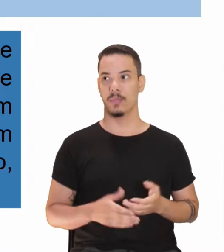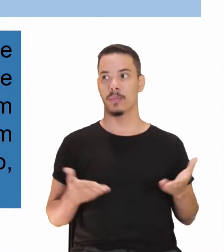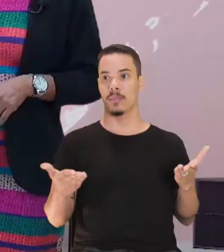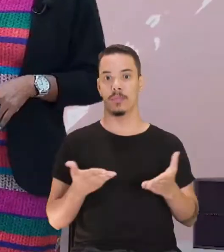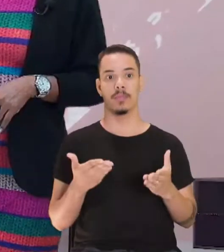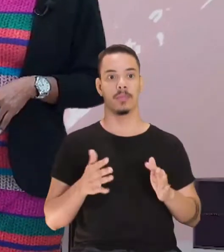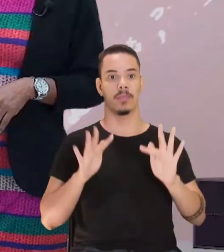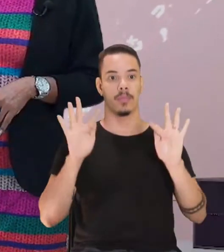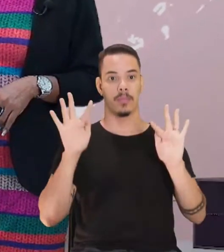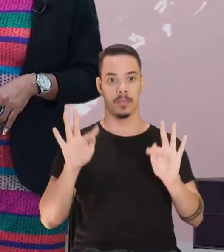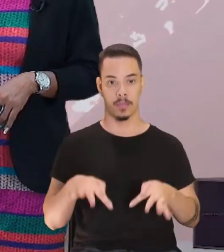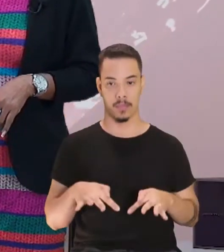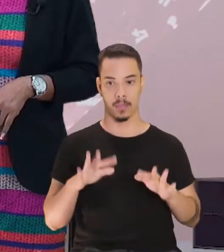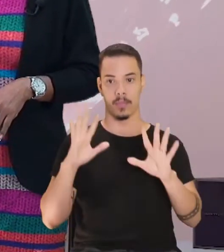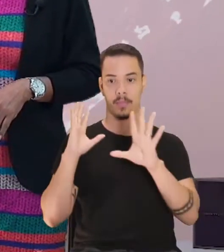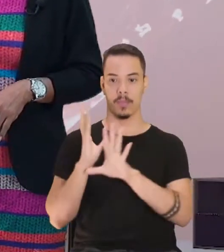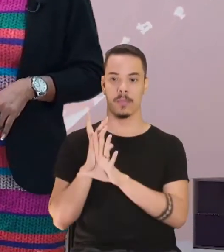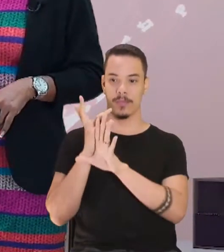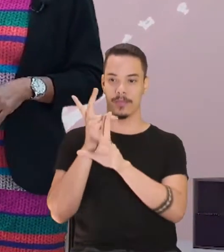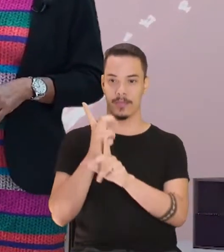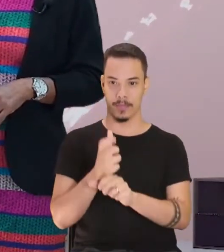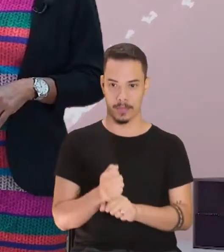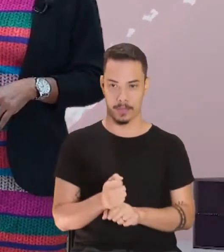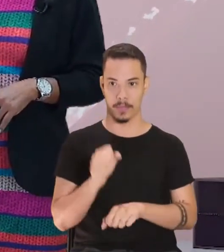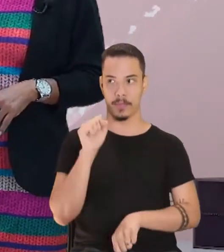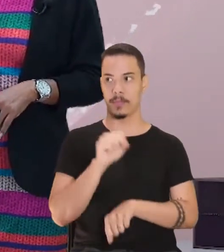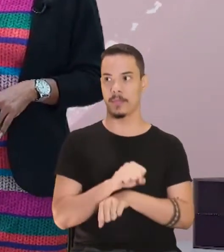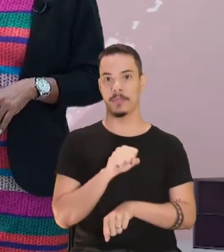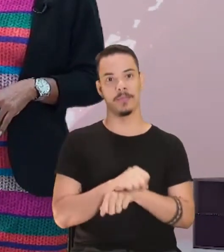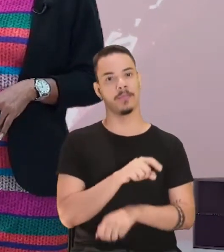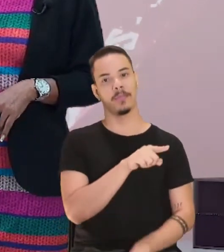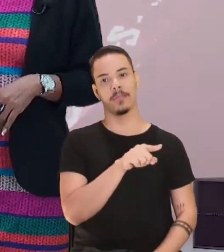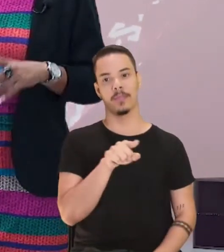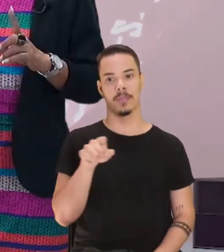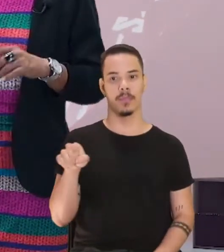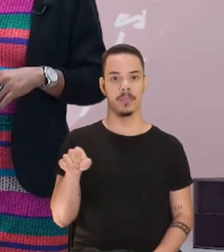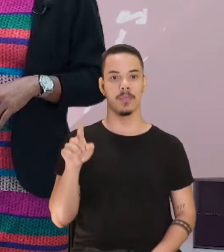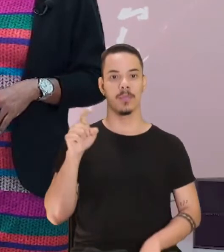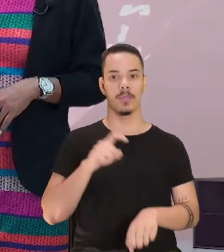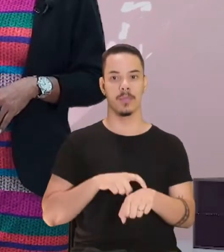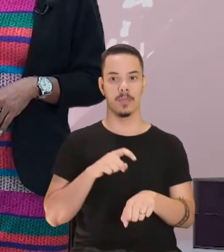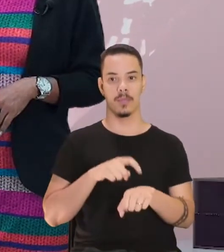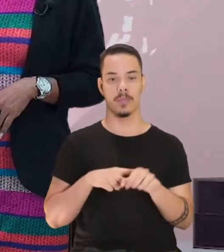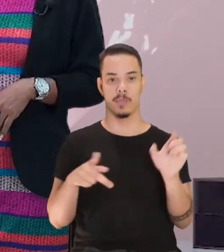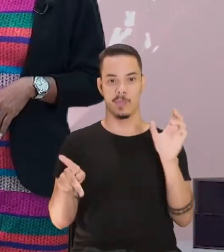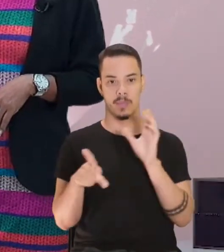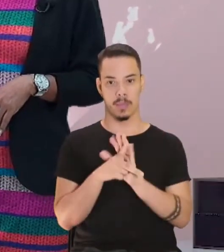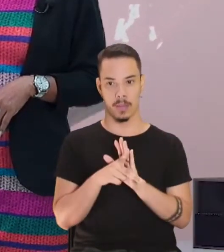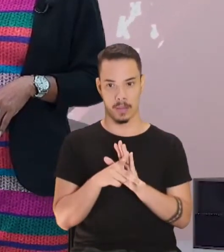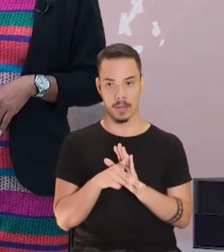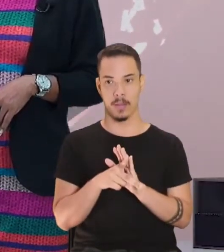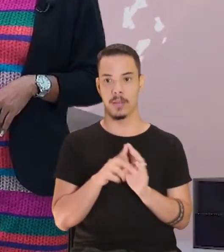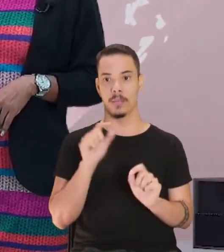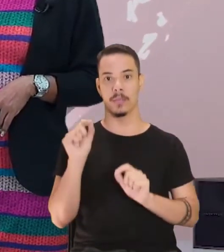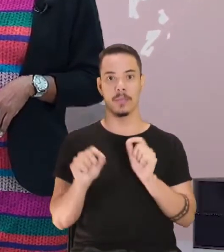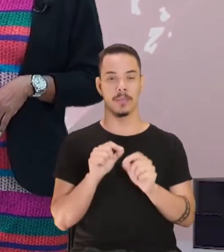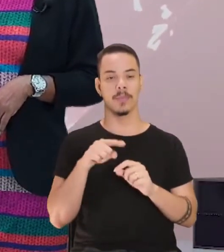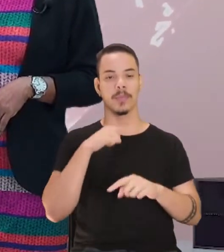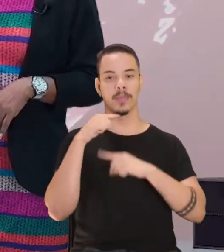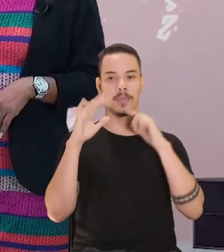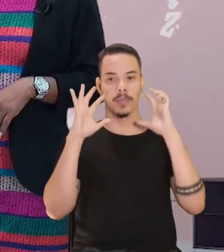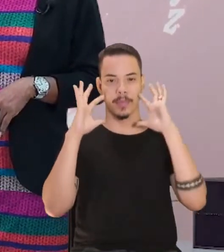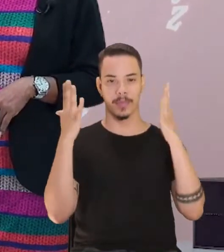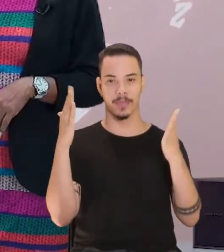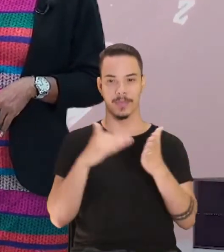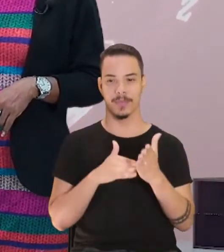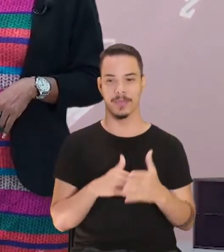encerramos a nossa revisão e aguardamos vocês lá naquele outro momento, certo? Que é o Tirando Dúvida. Valeu,